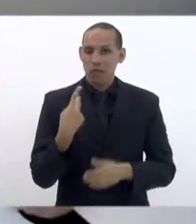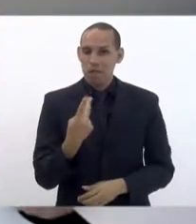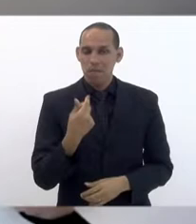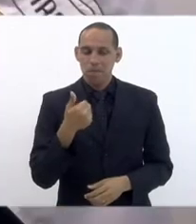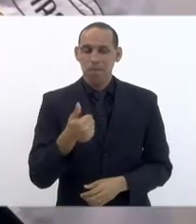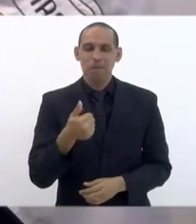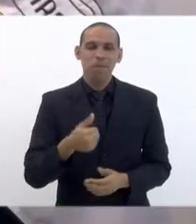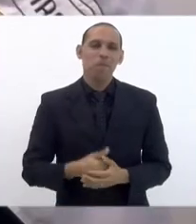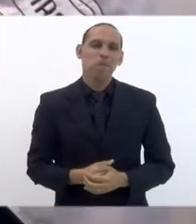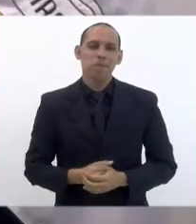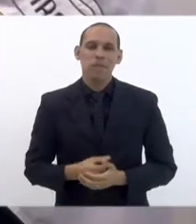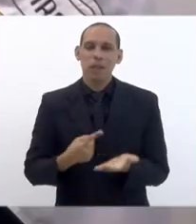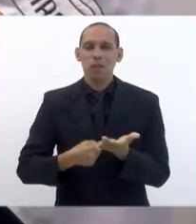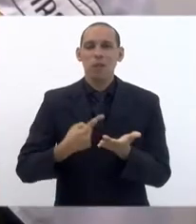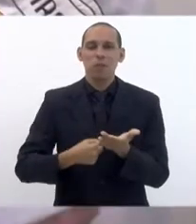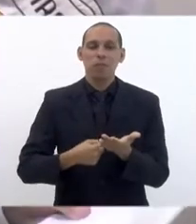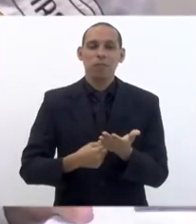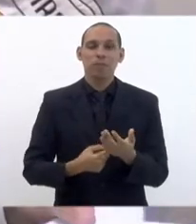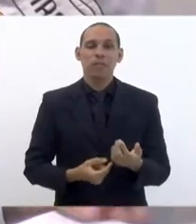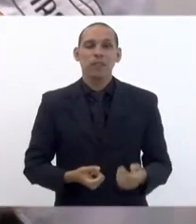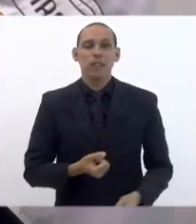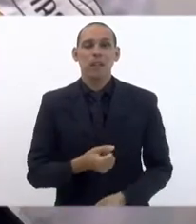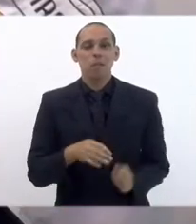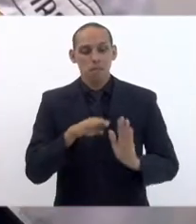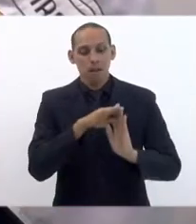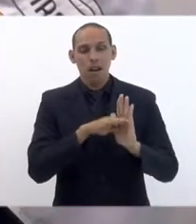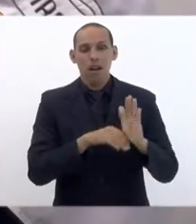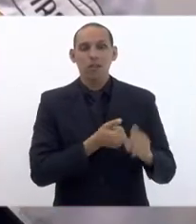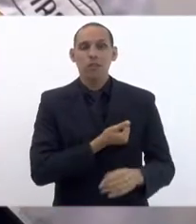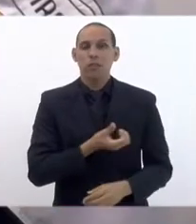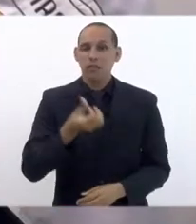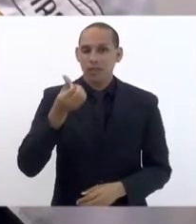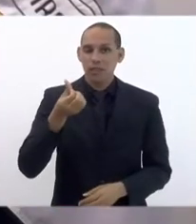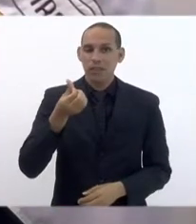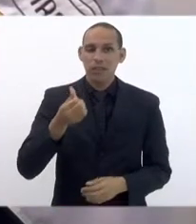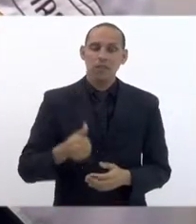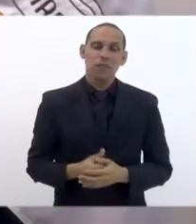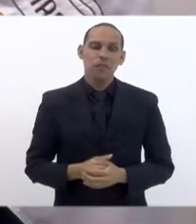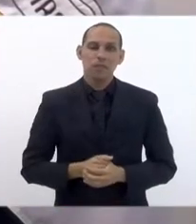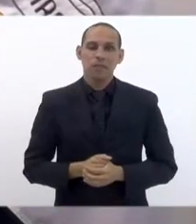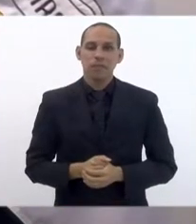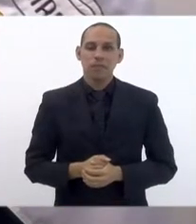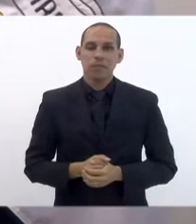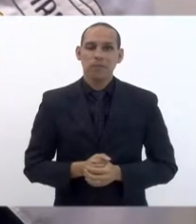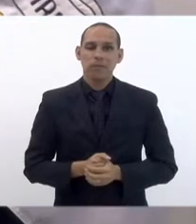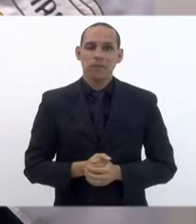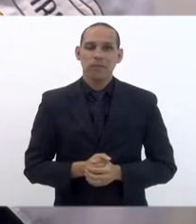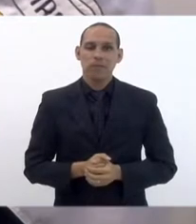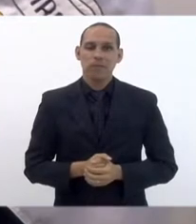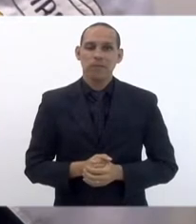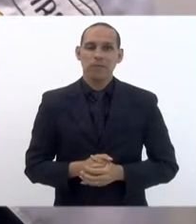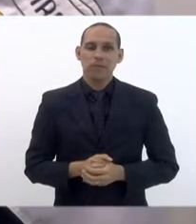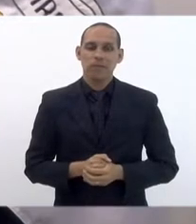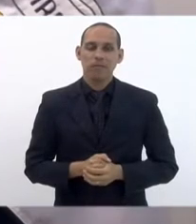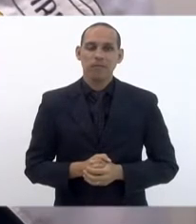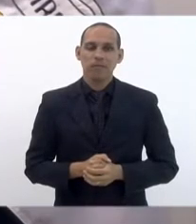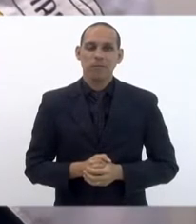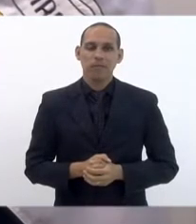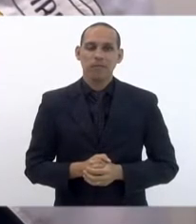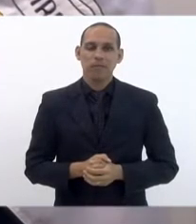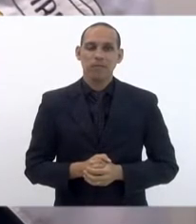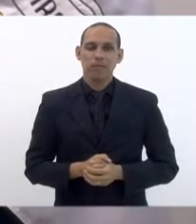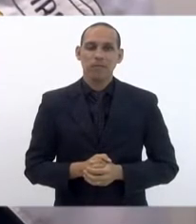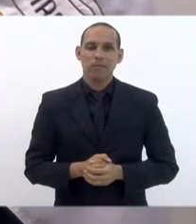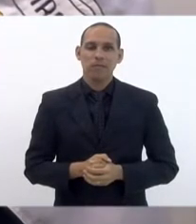Ok. Seis da pauta. Emendas de plenário ao projeto de lei 678/2019, de autoria da deputada Rosane